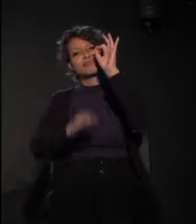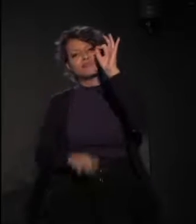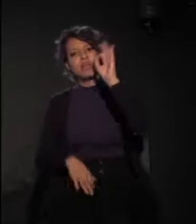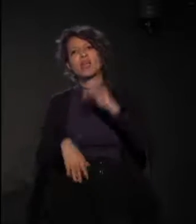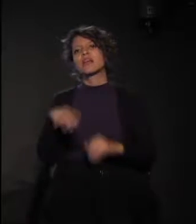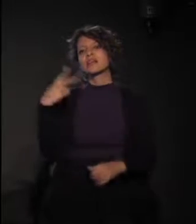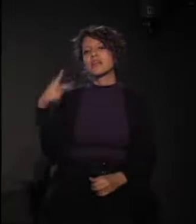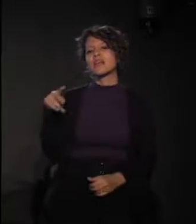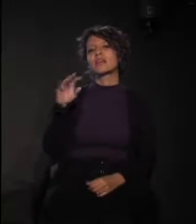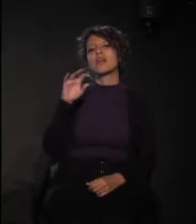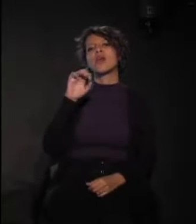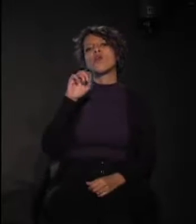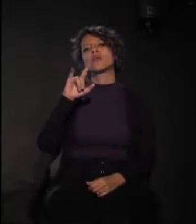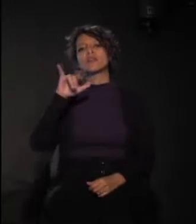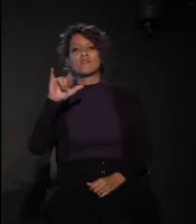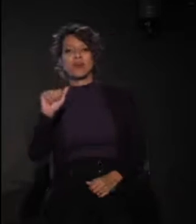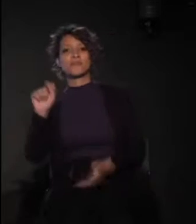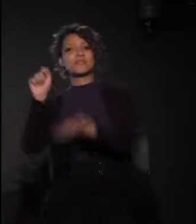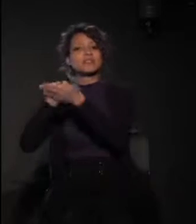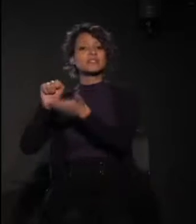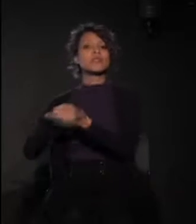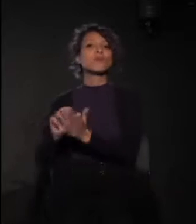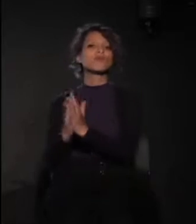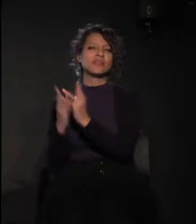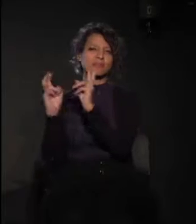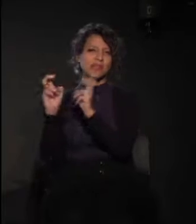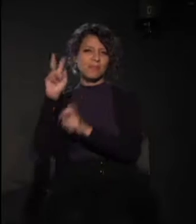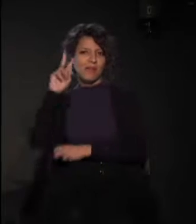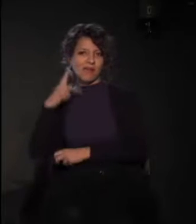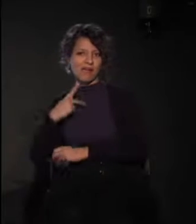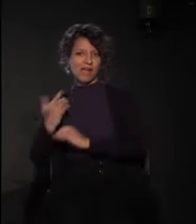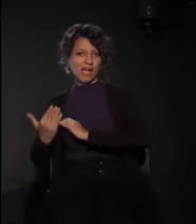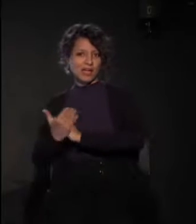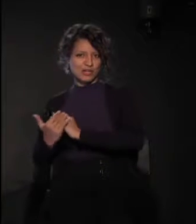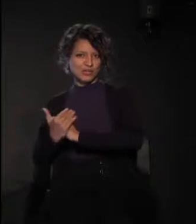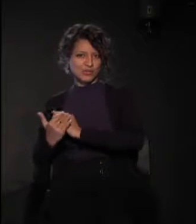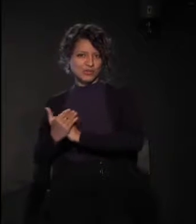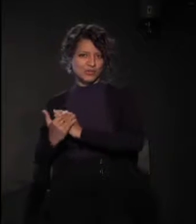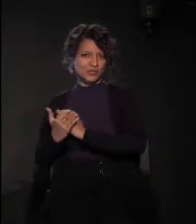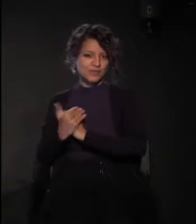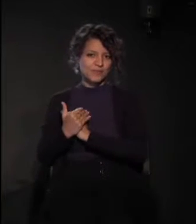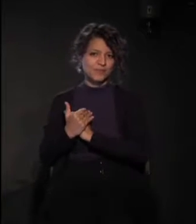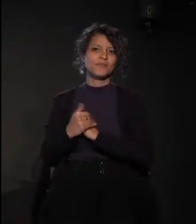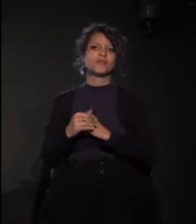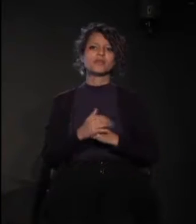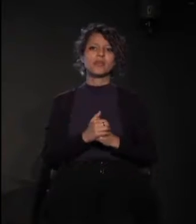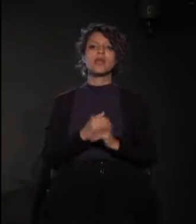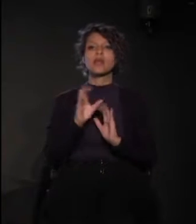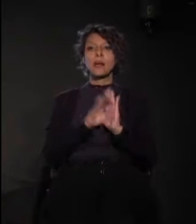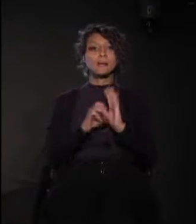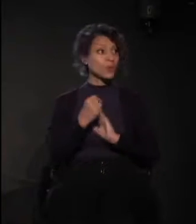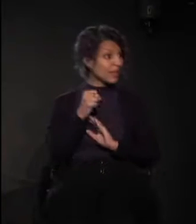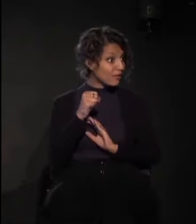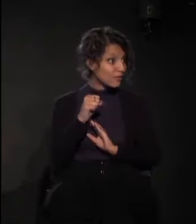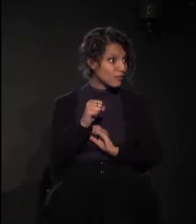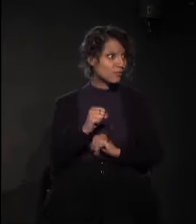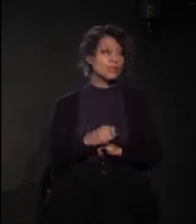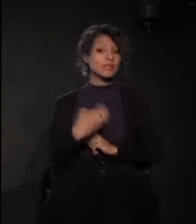o seu heterônimo de trabalho que fez um livro de autoajuda algo como o capítulo oitavo livro reverte pelo sentimento